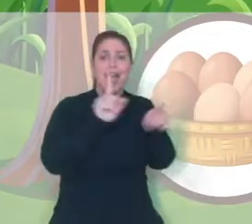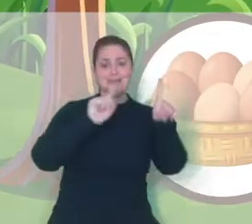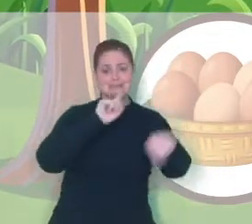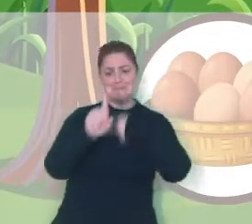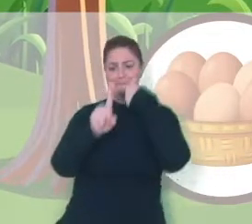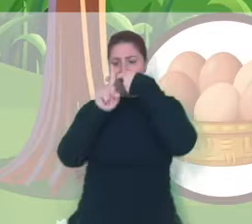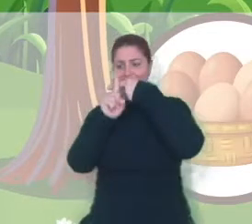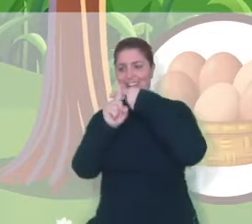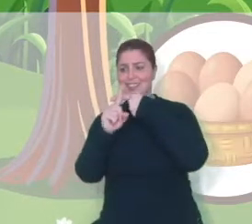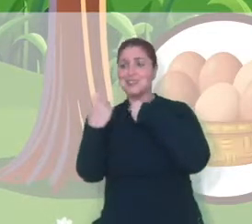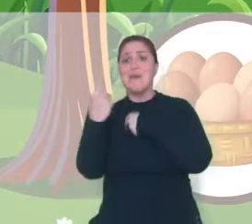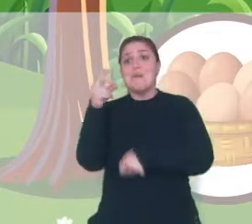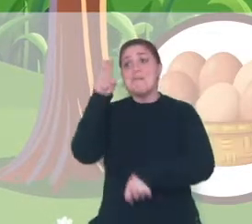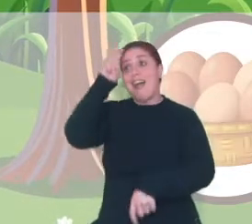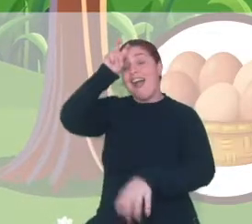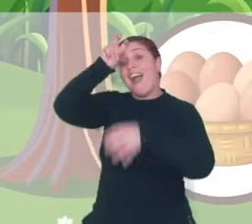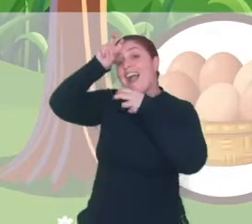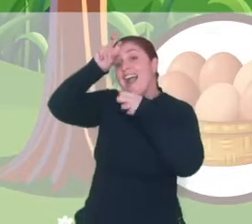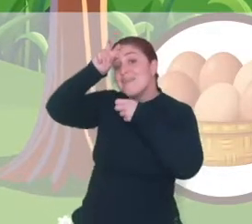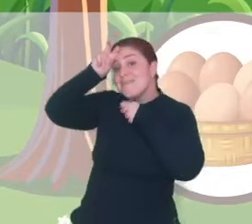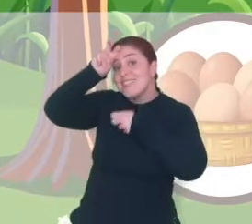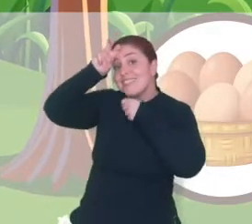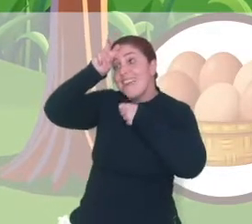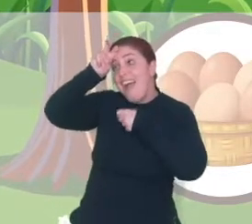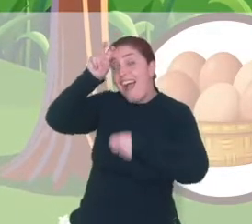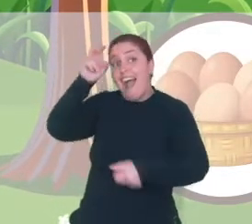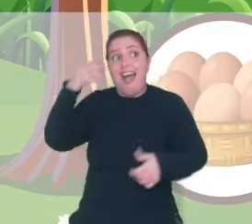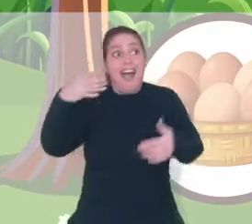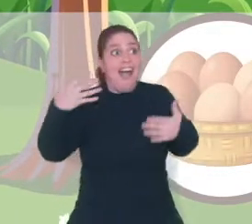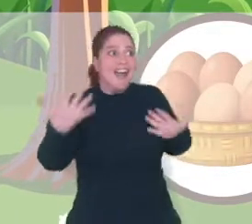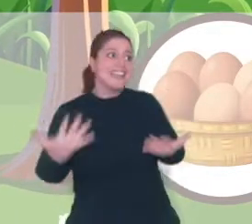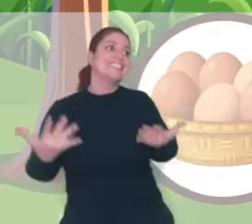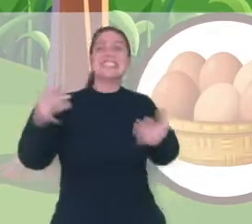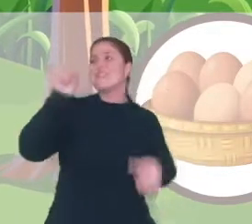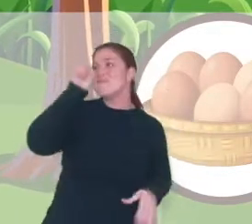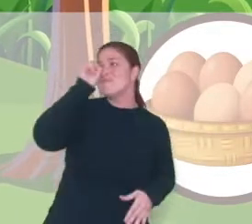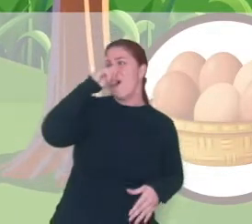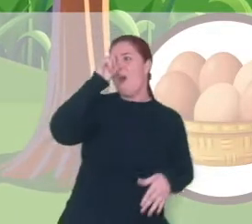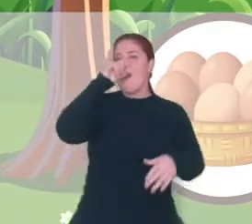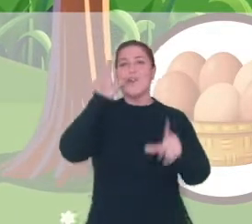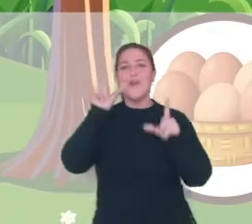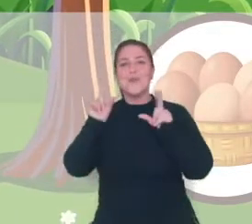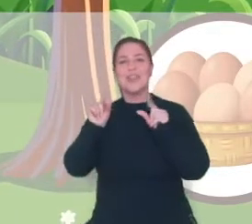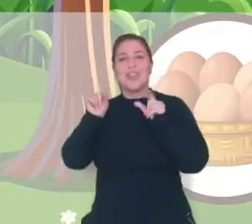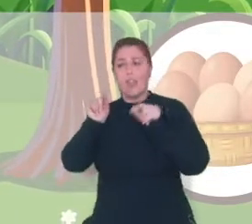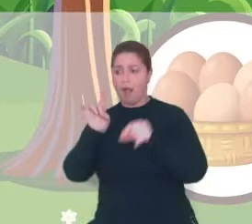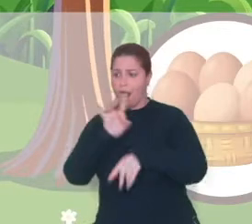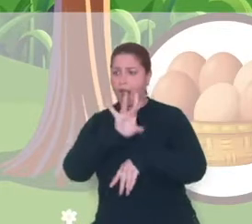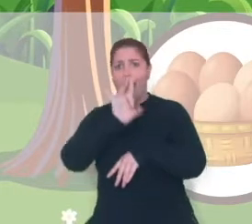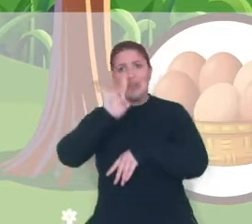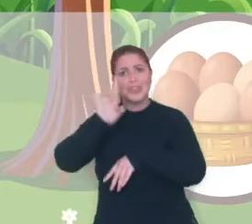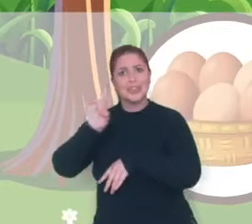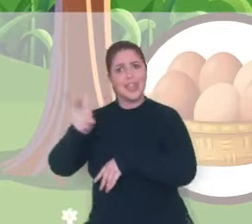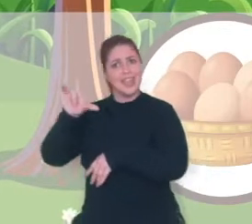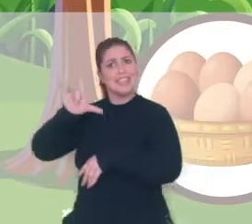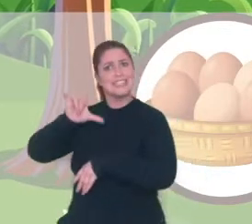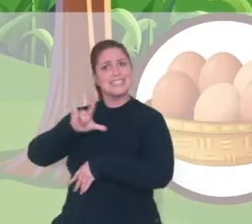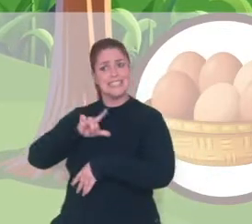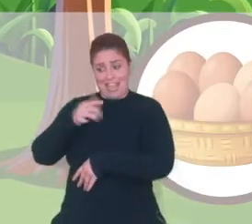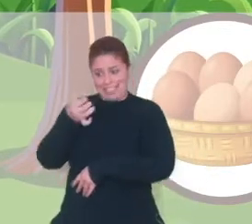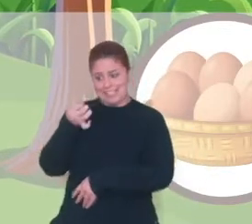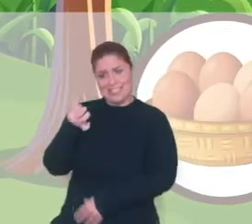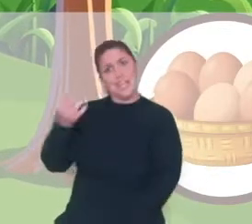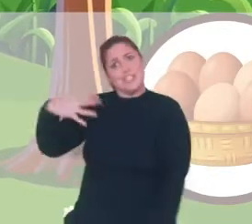uma cabrita. As porcas dão-me cada uma 6